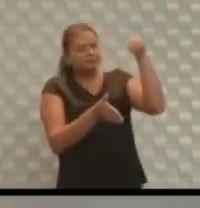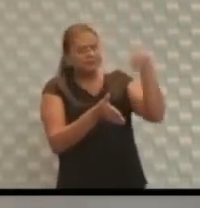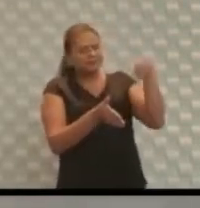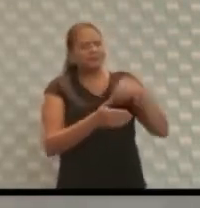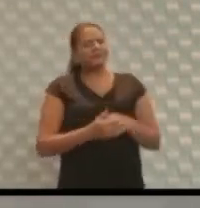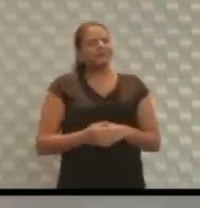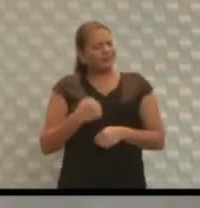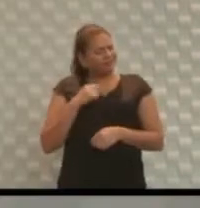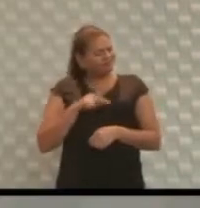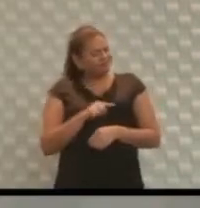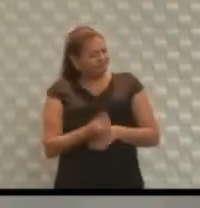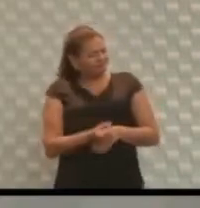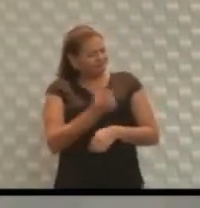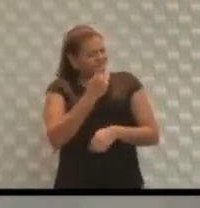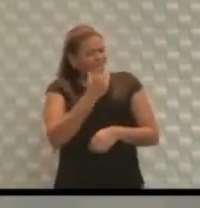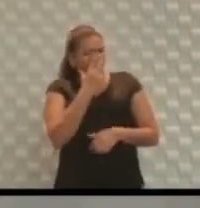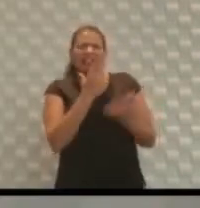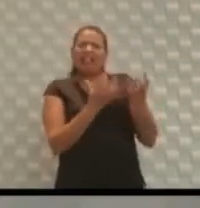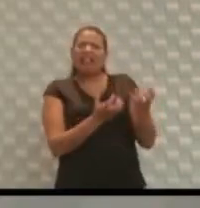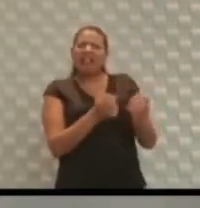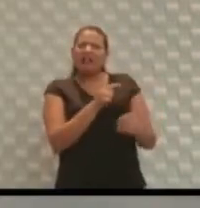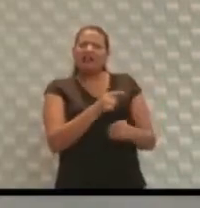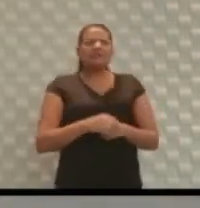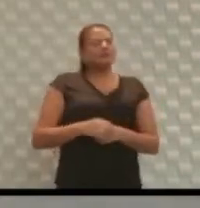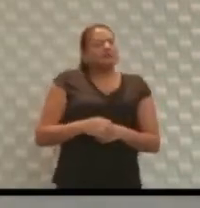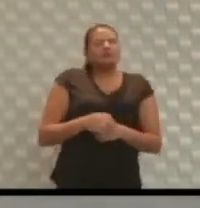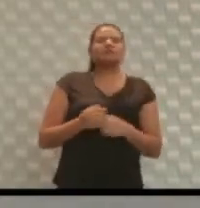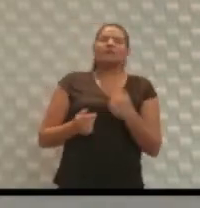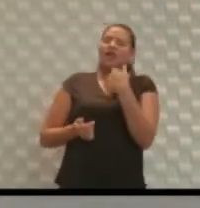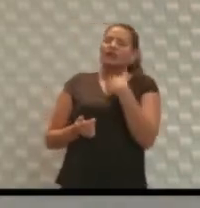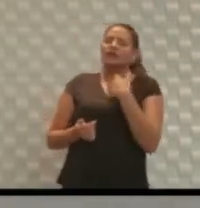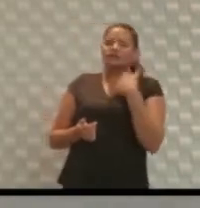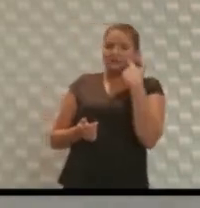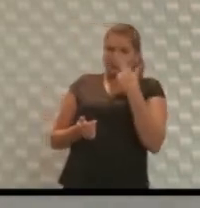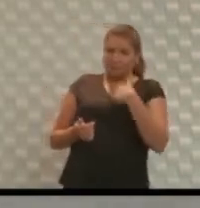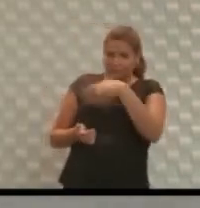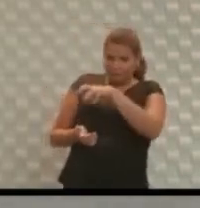o paninho e fui limpar as folhas do vaso